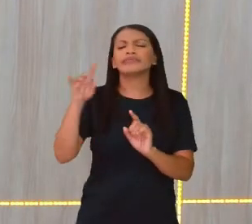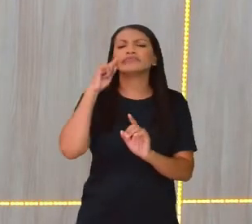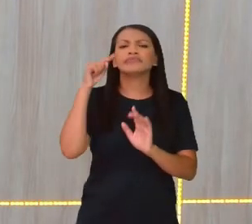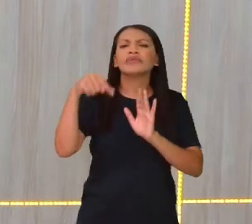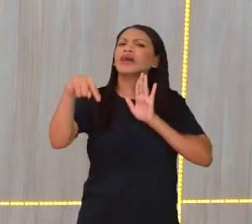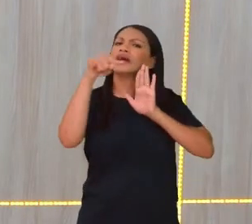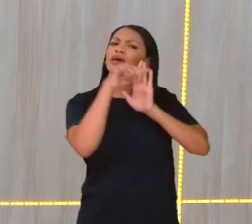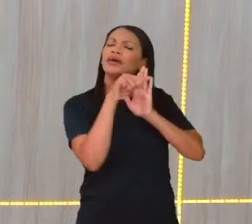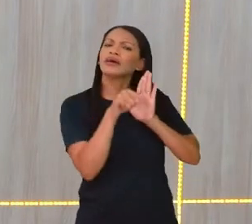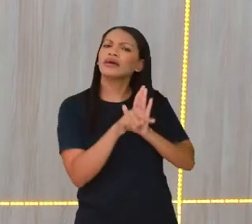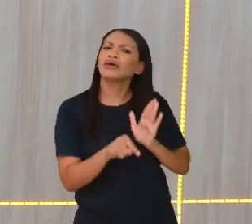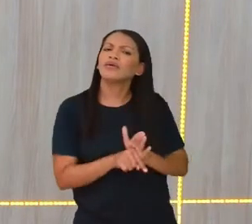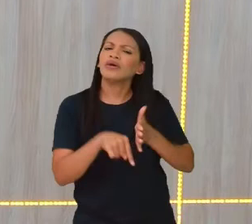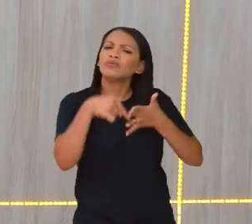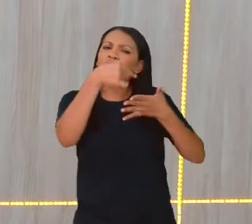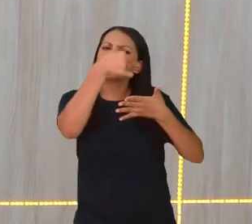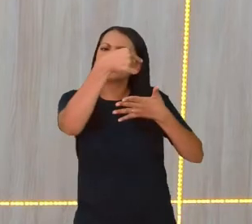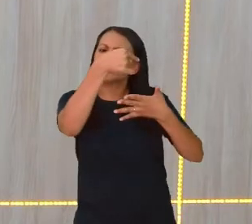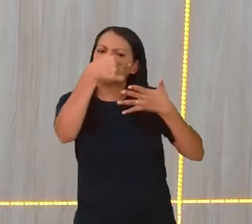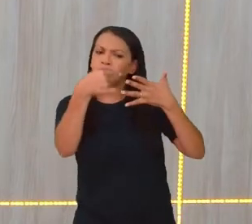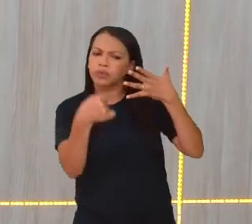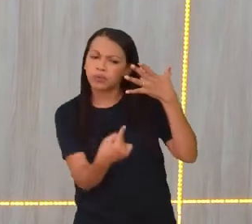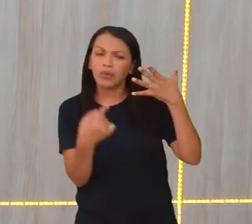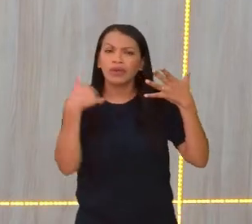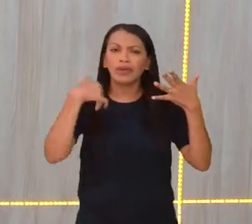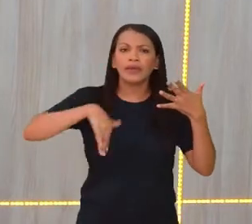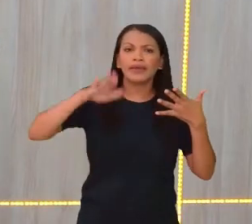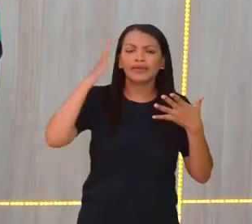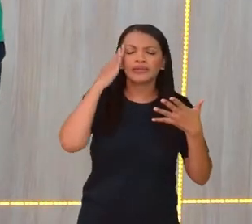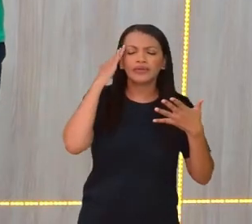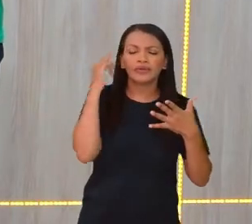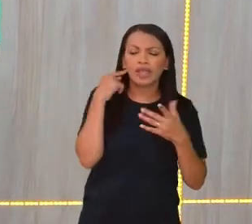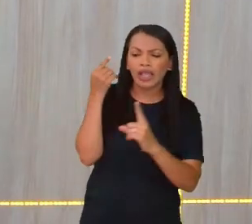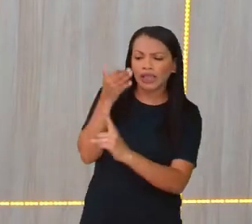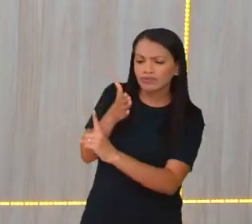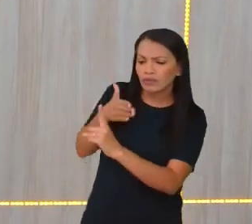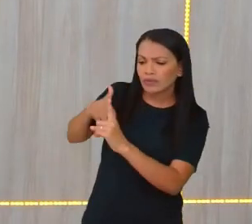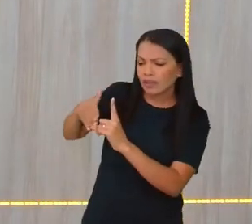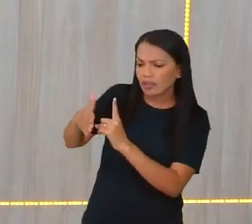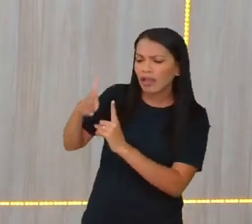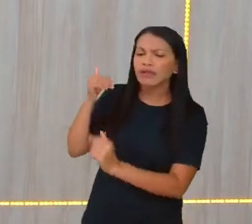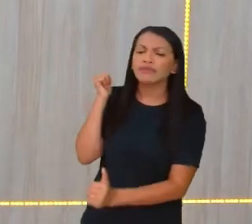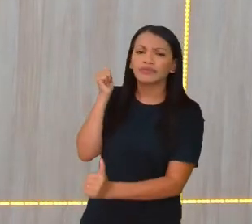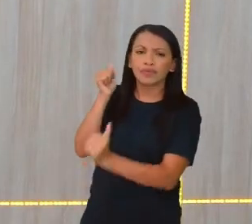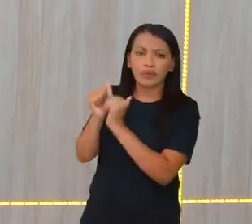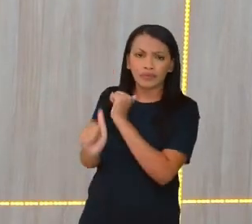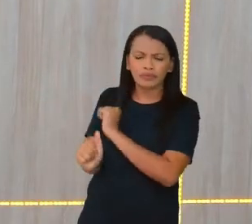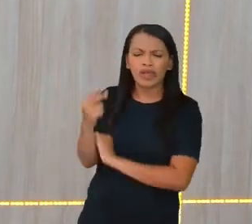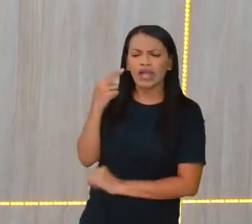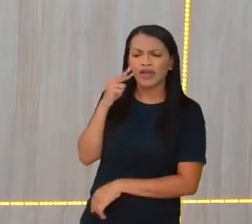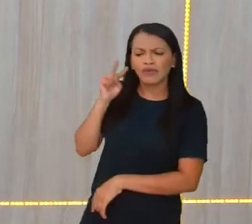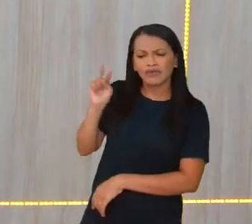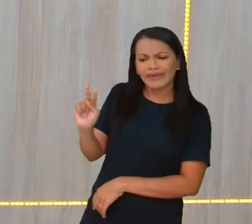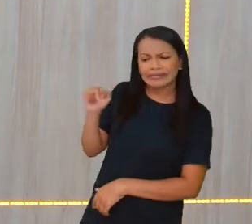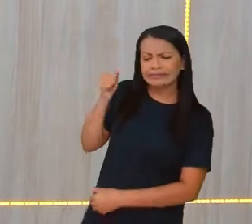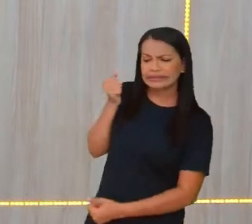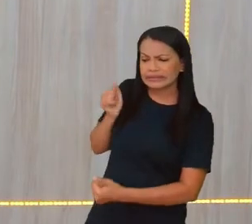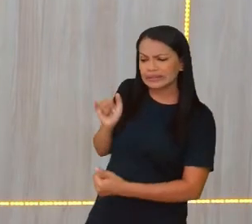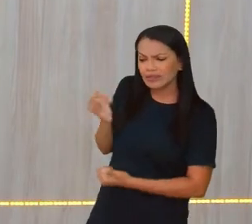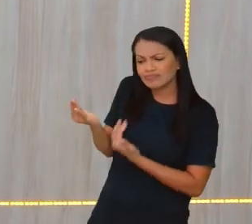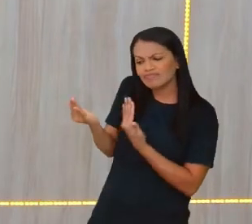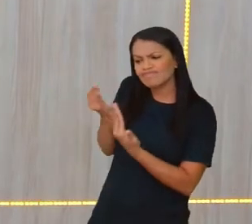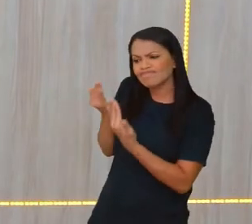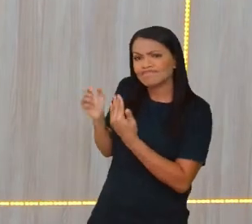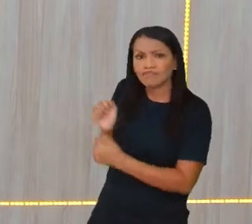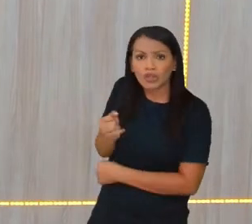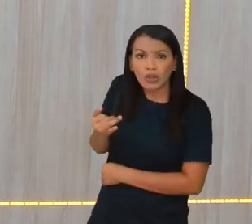classificações servem para a gente pegar as modalidades esportivas, né? Ver ali suas semelhanças, quais